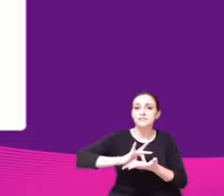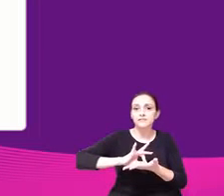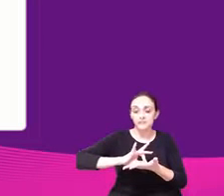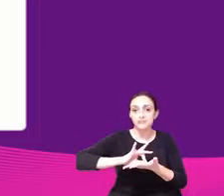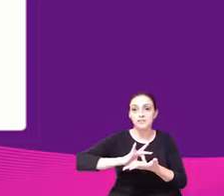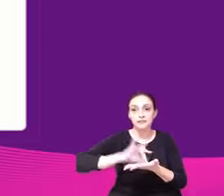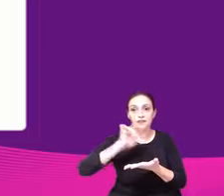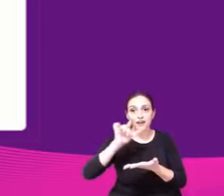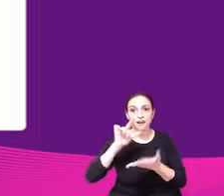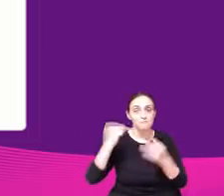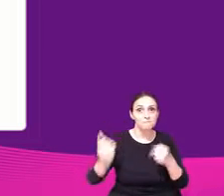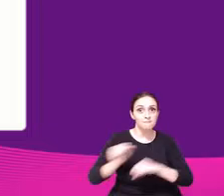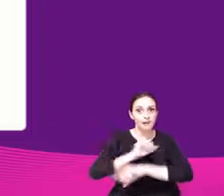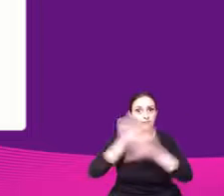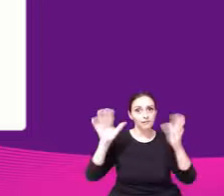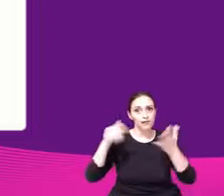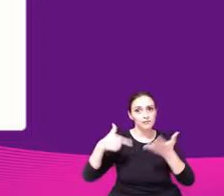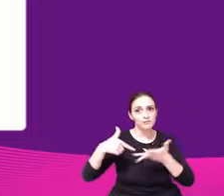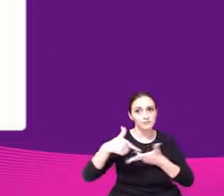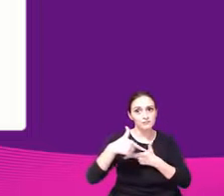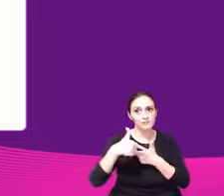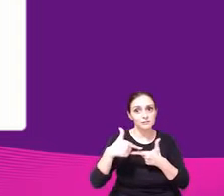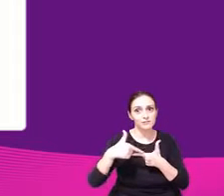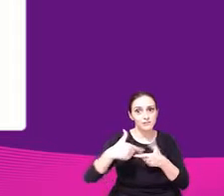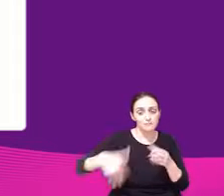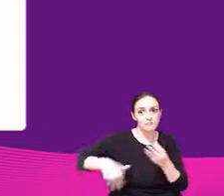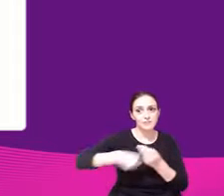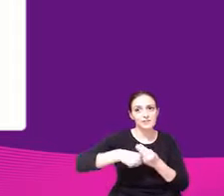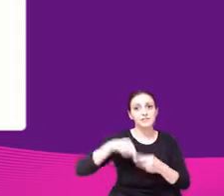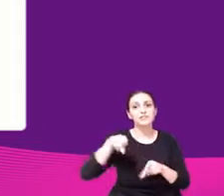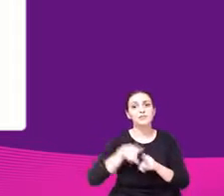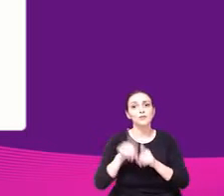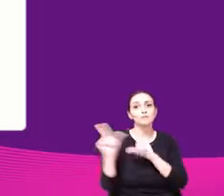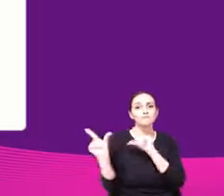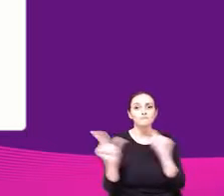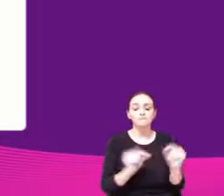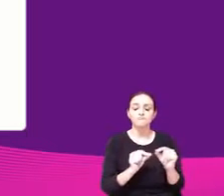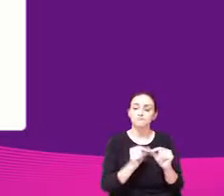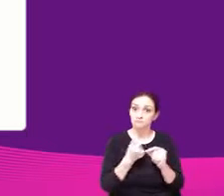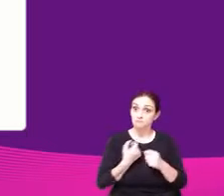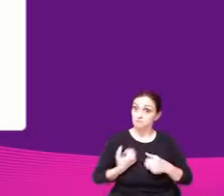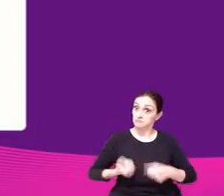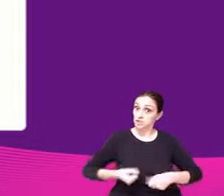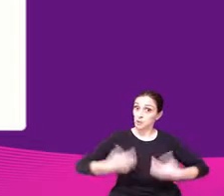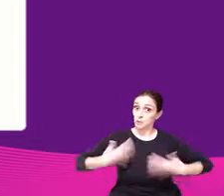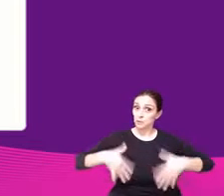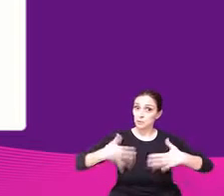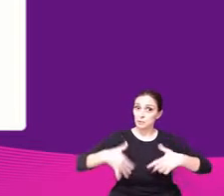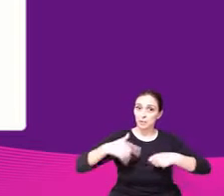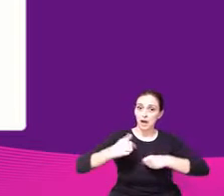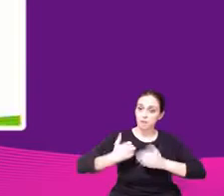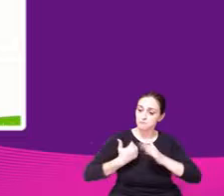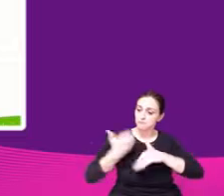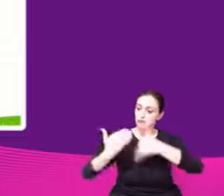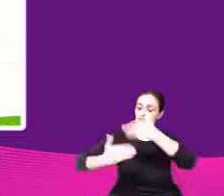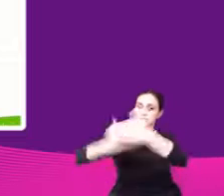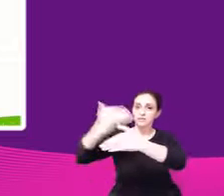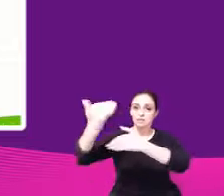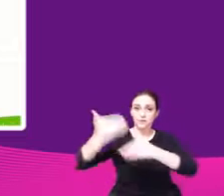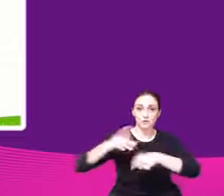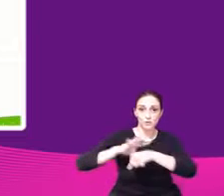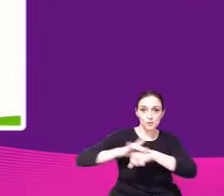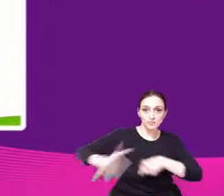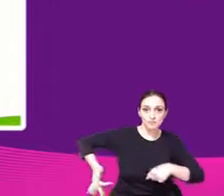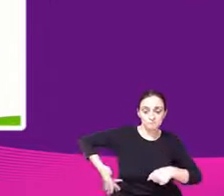guia muito clara para a implementação, e com isso você reduz de forma muito significativa a progressão da doença renal crônica. Vamos pegar